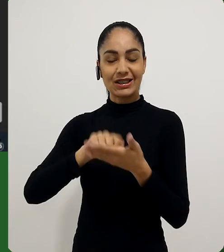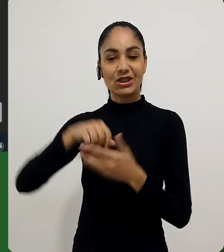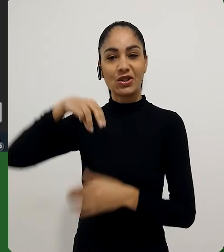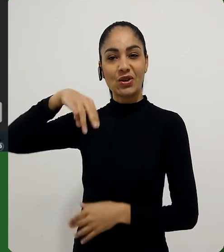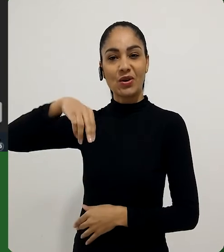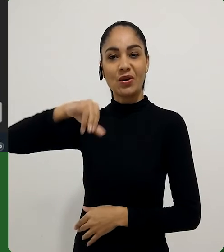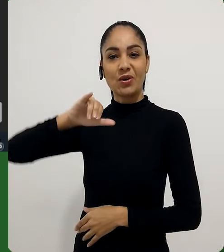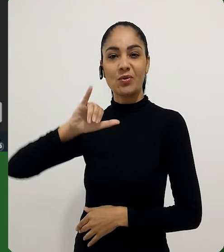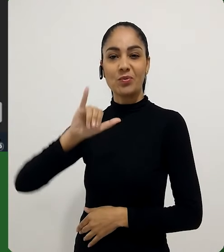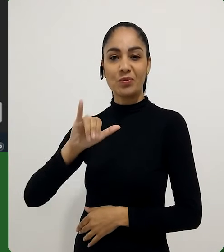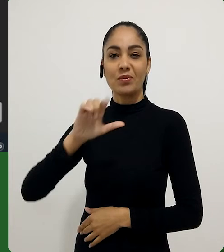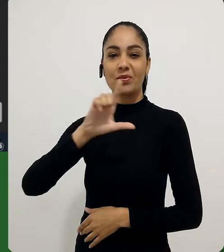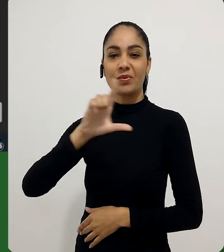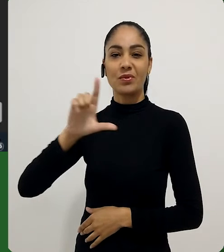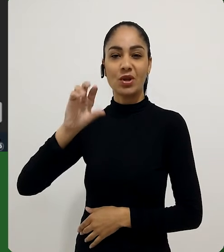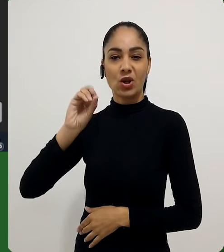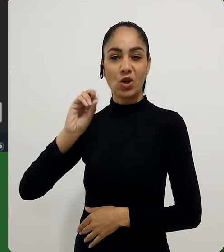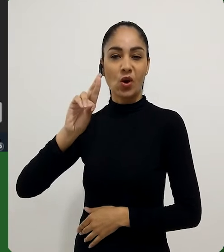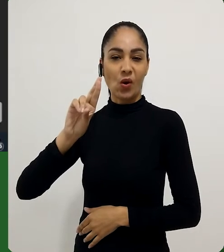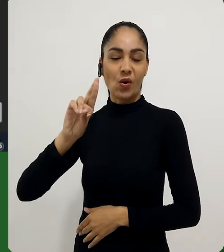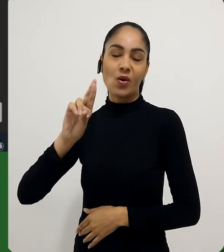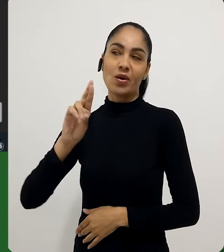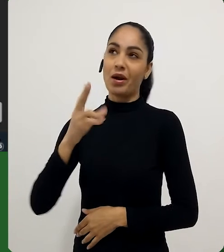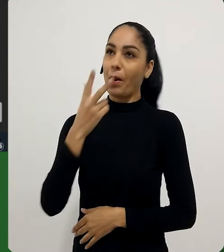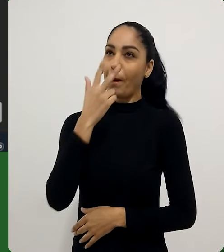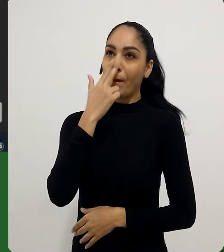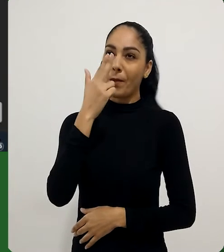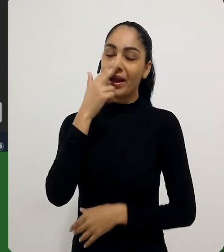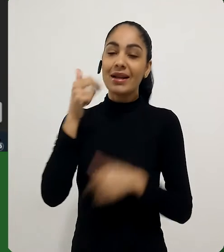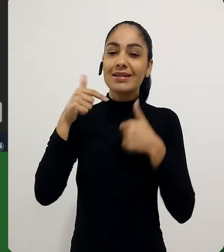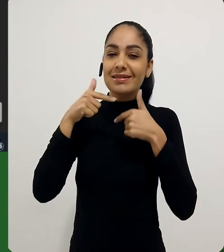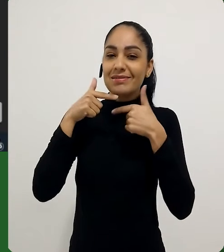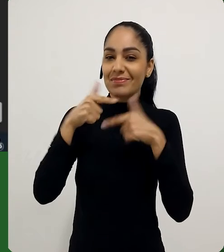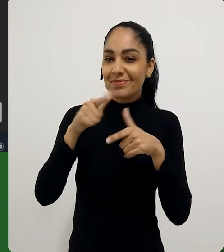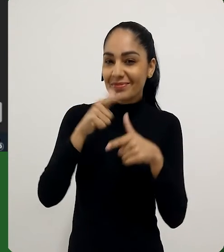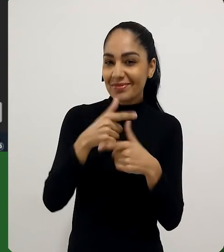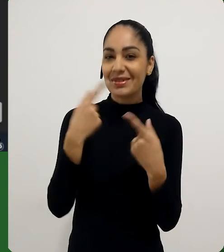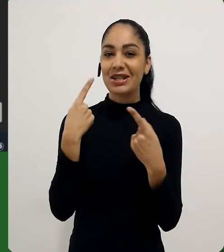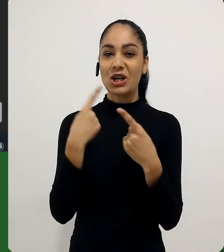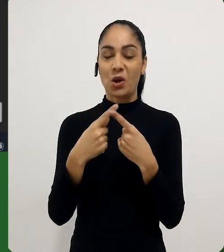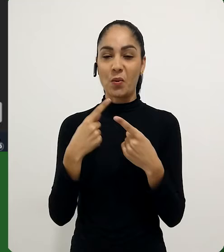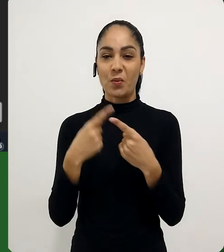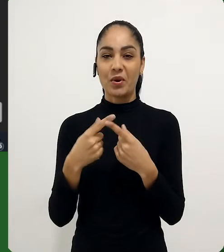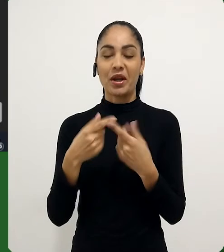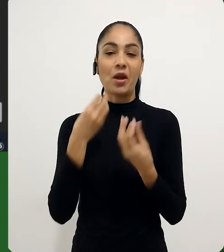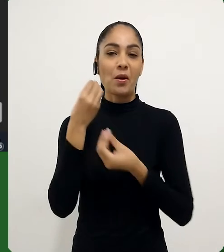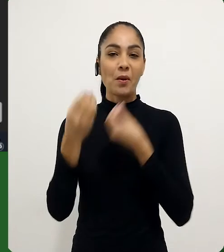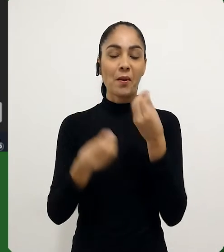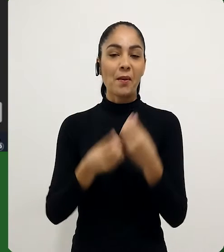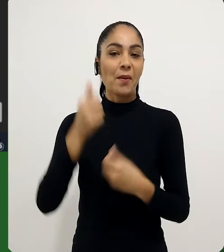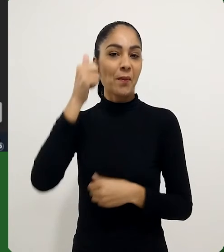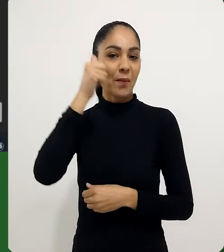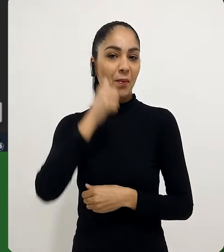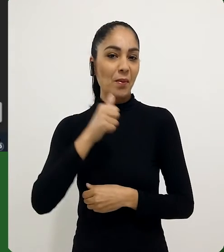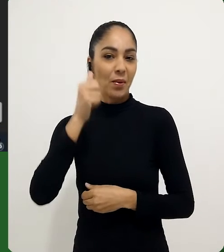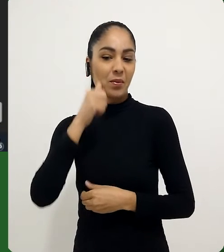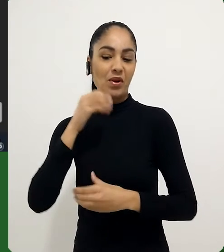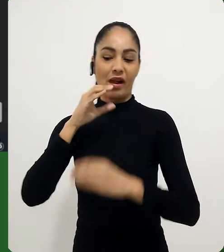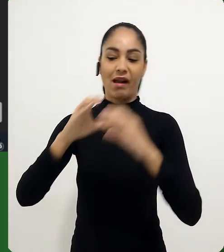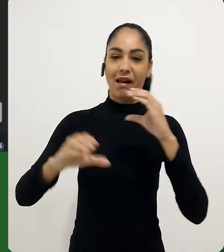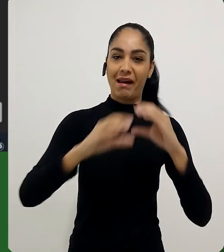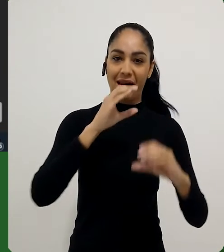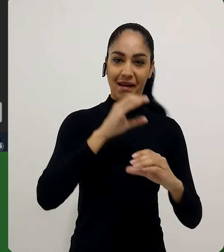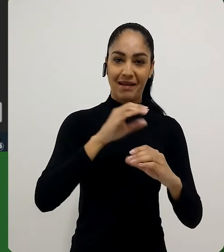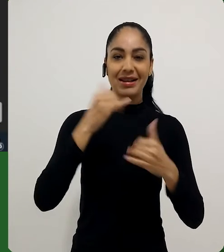né? E o Milô Fernandes, ele brinca aqui, na verdade, ele está satirizando a maneira como as mulheres,